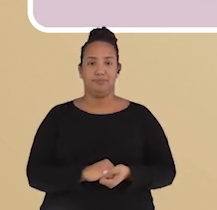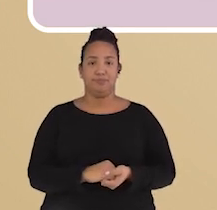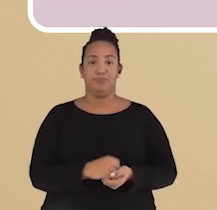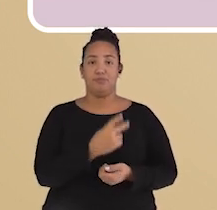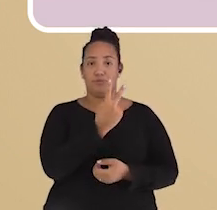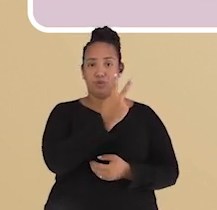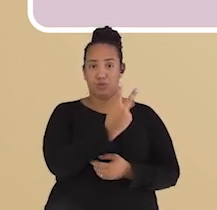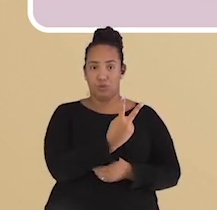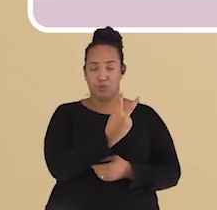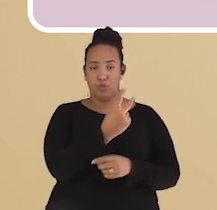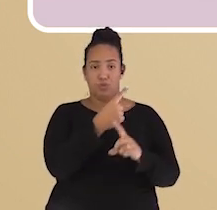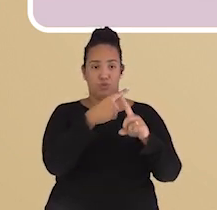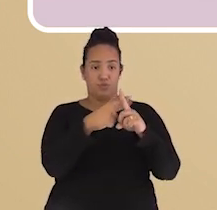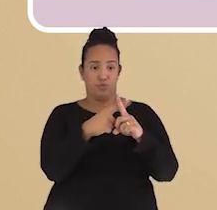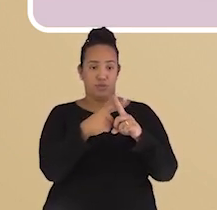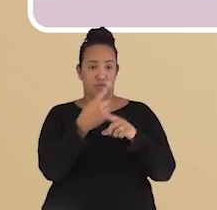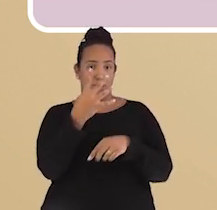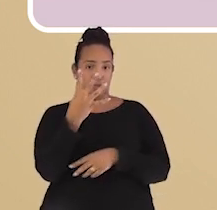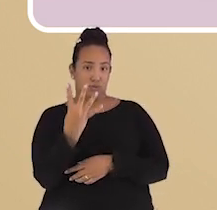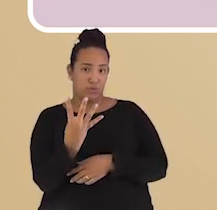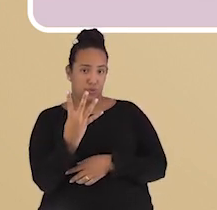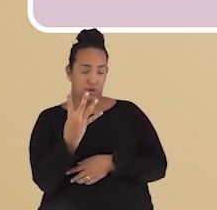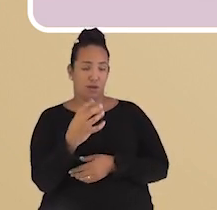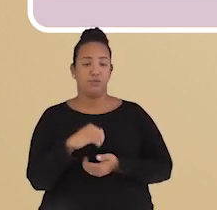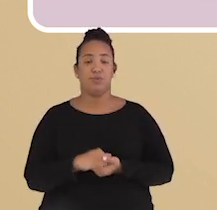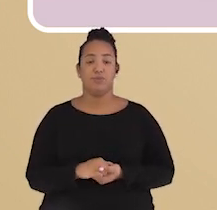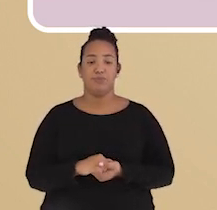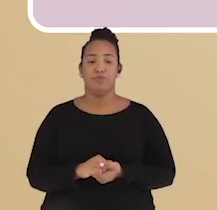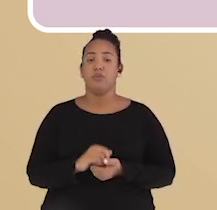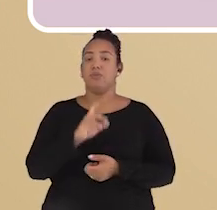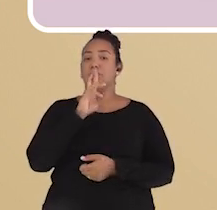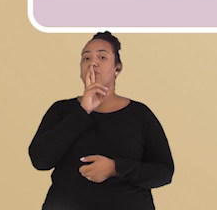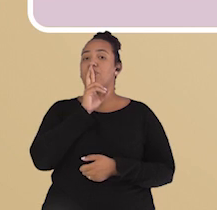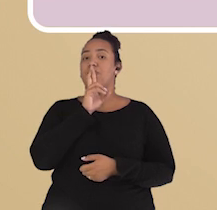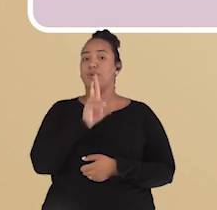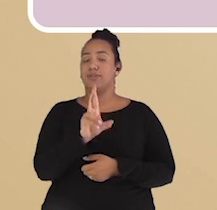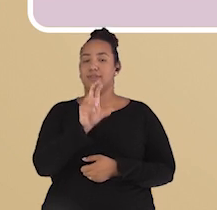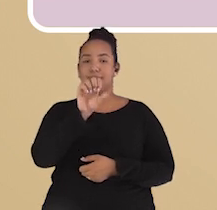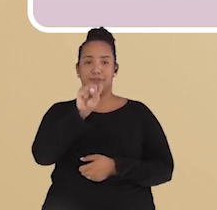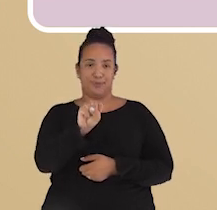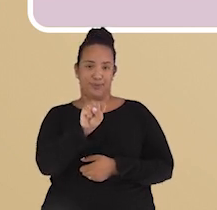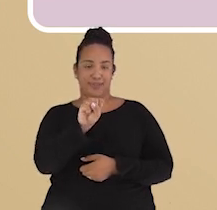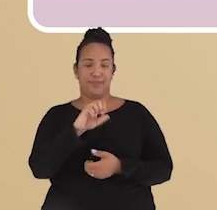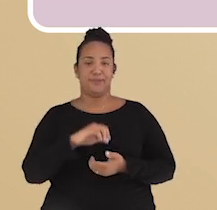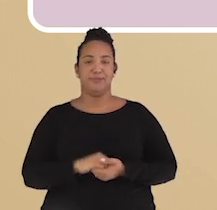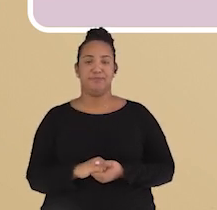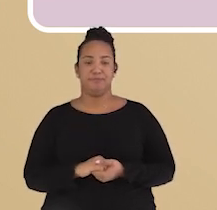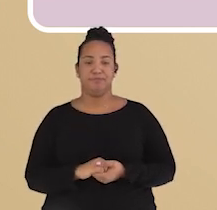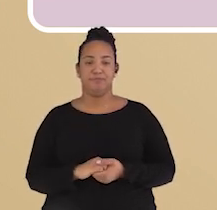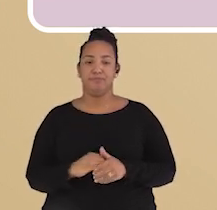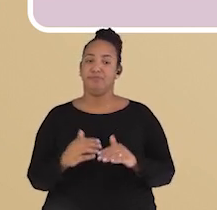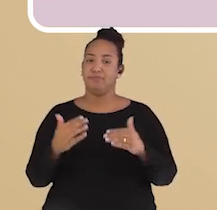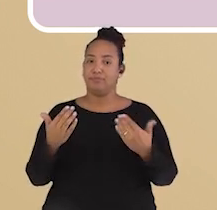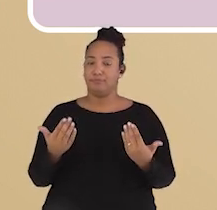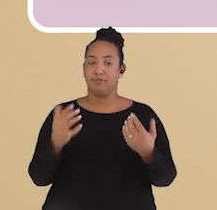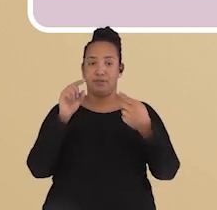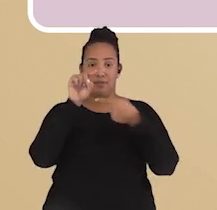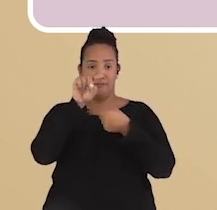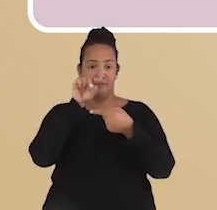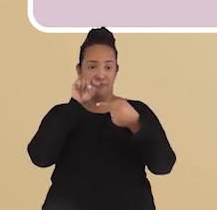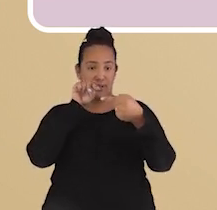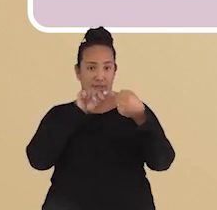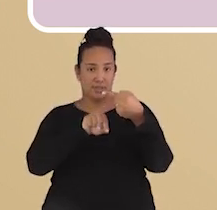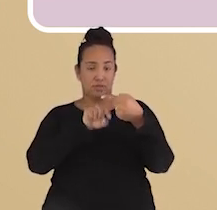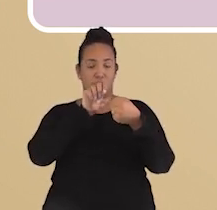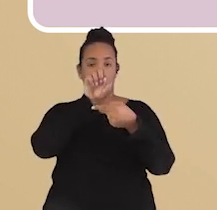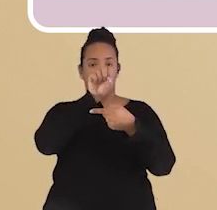Multiplicando também o numerador por 4, encontramos 8. Então, nossa fração equivalente é